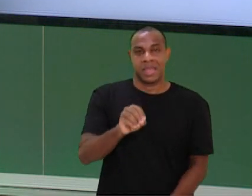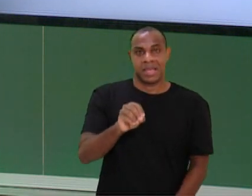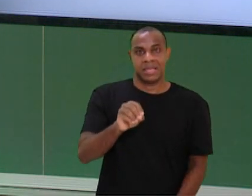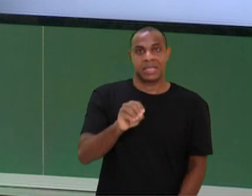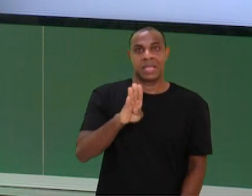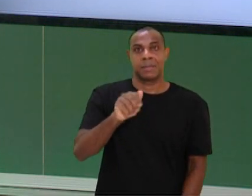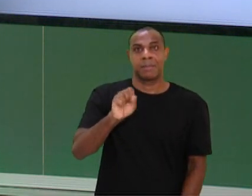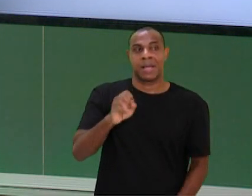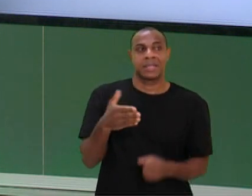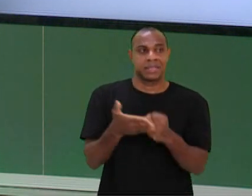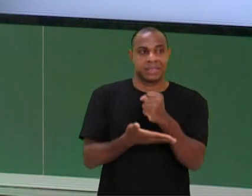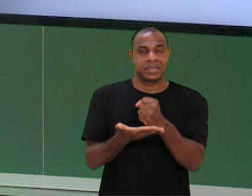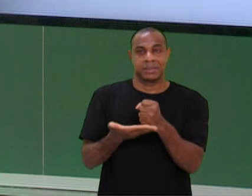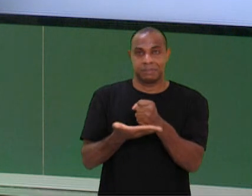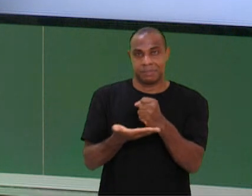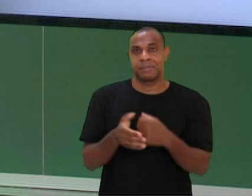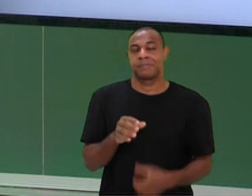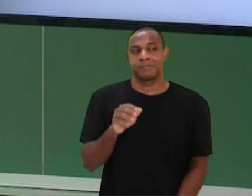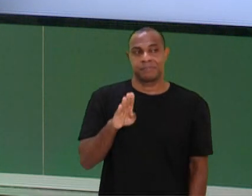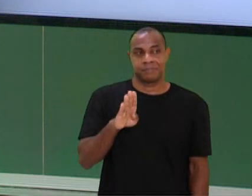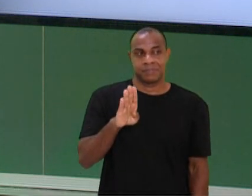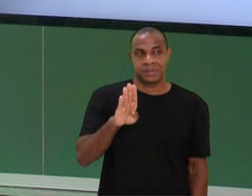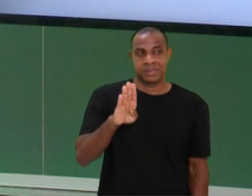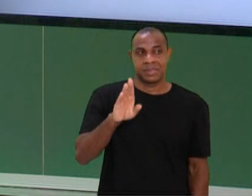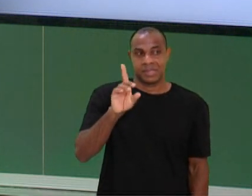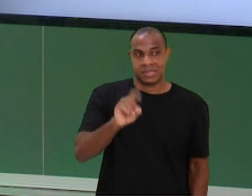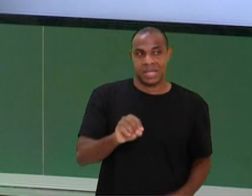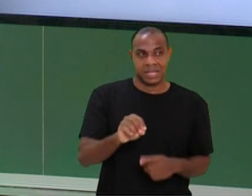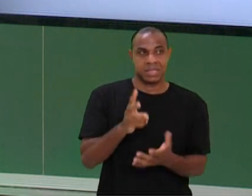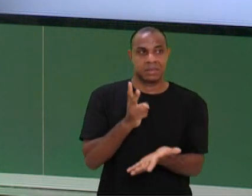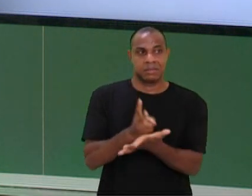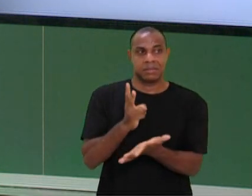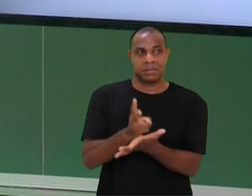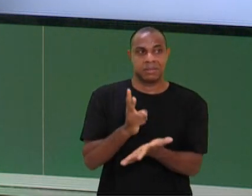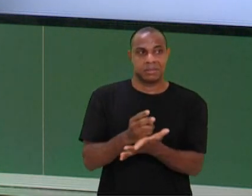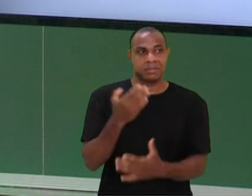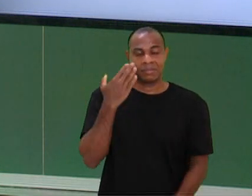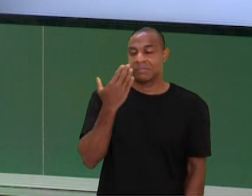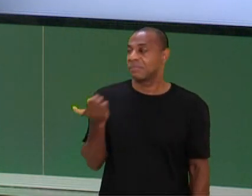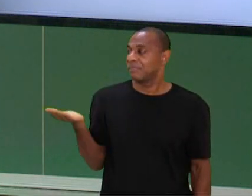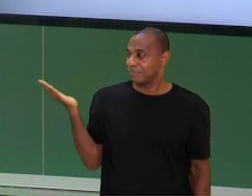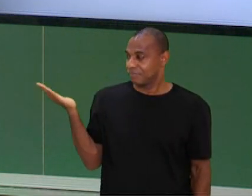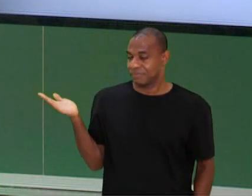E soma os números ali da frente, ou seja, os coeficientes 1 mais